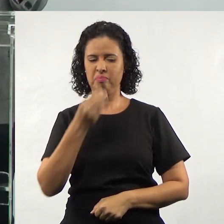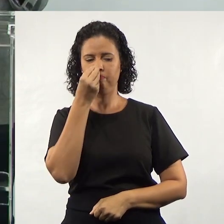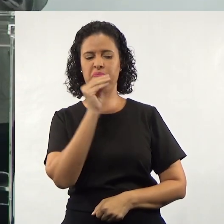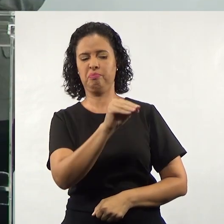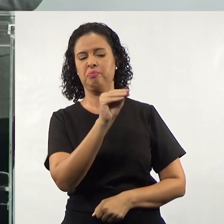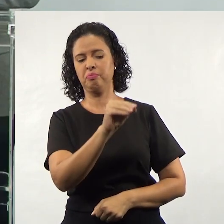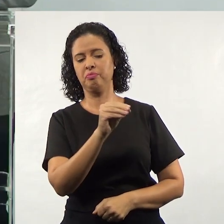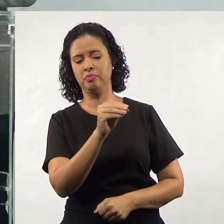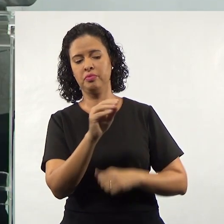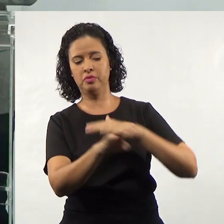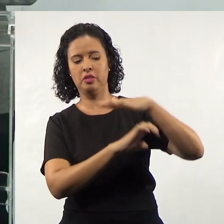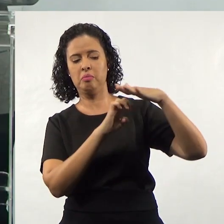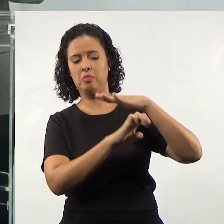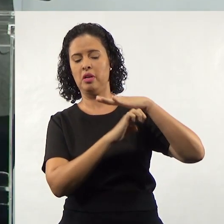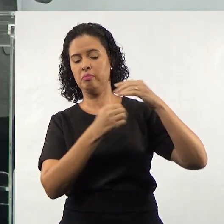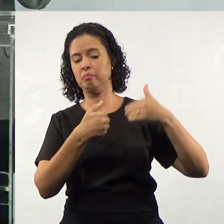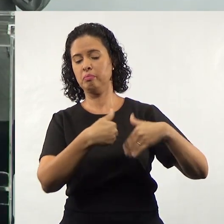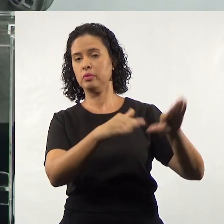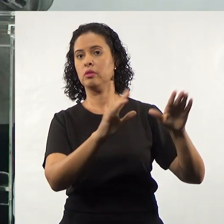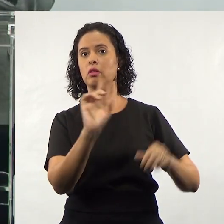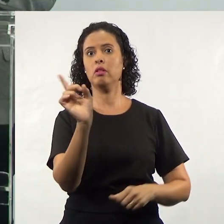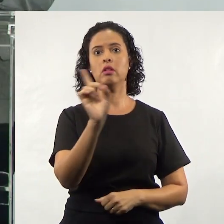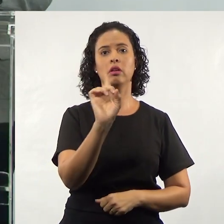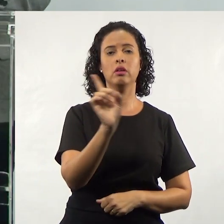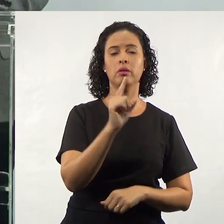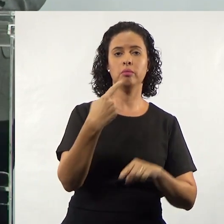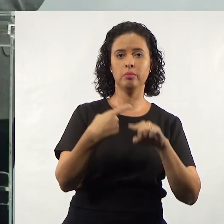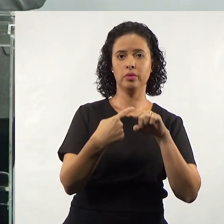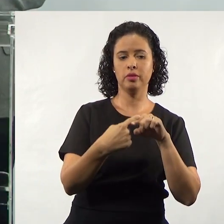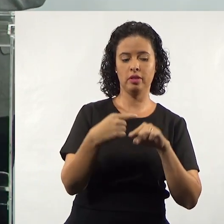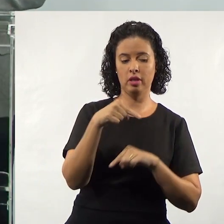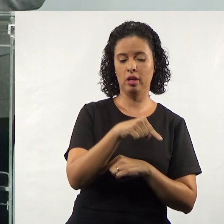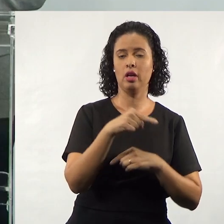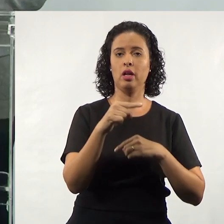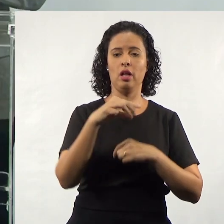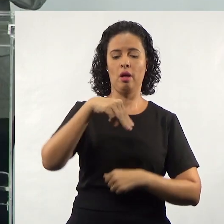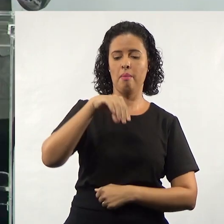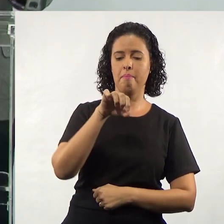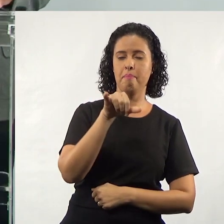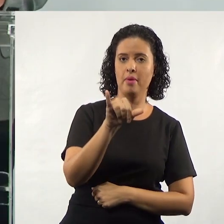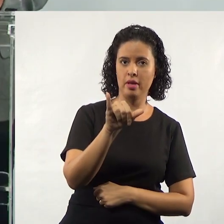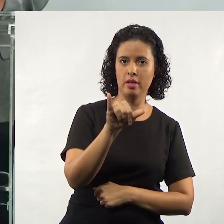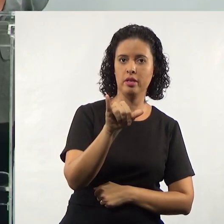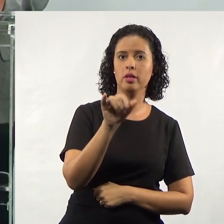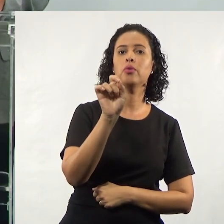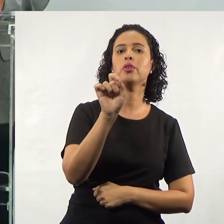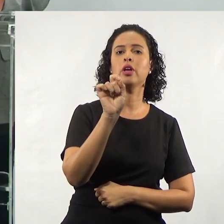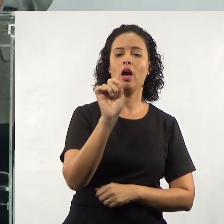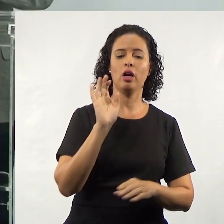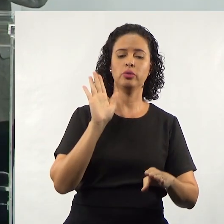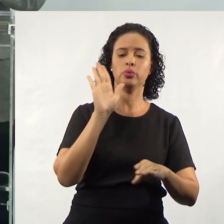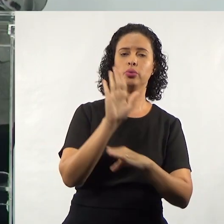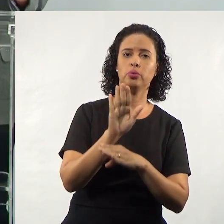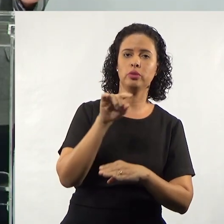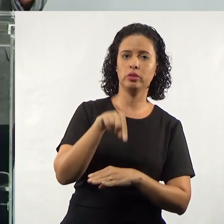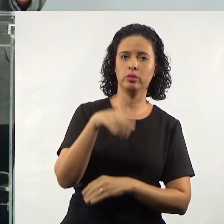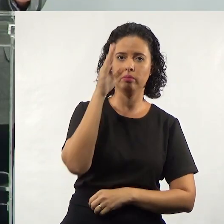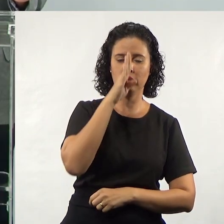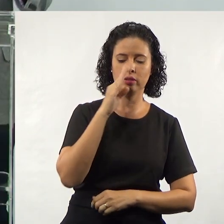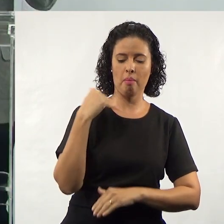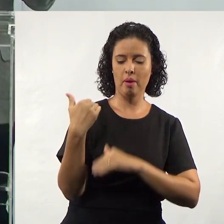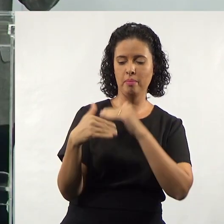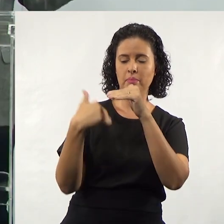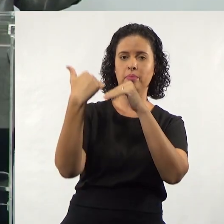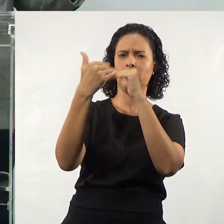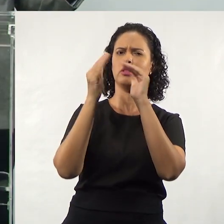de apoiar quem tanto faz o nosso Brasil crescer como a microempresa. Você vai ver muito conteúdo